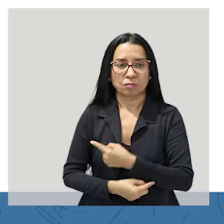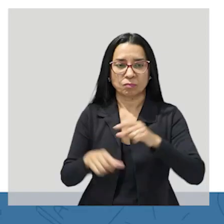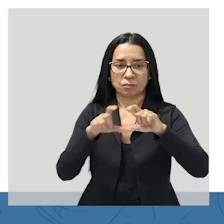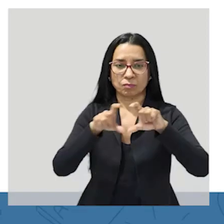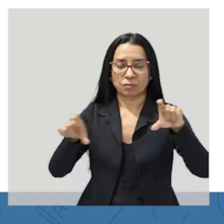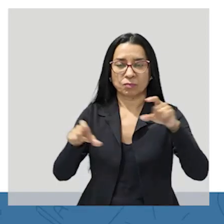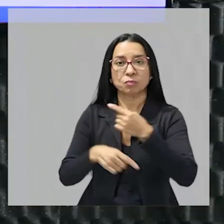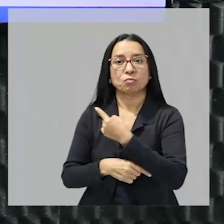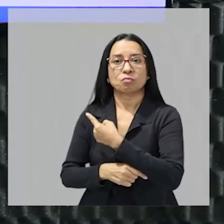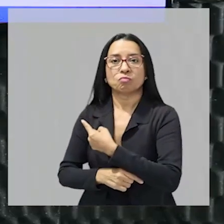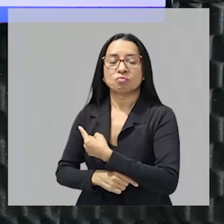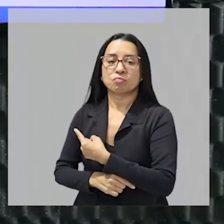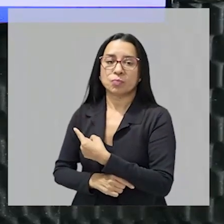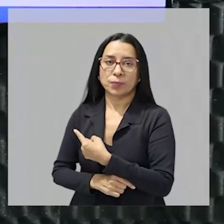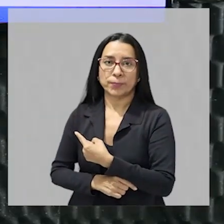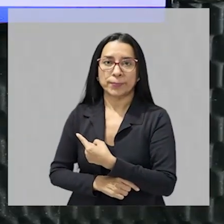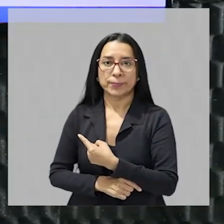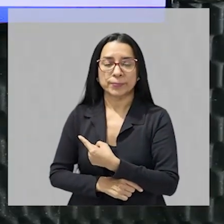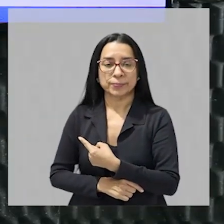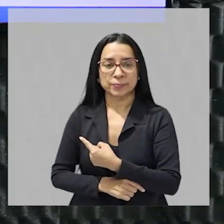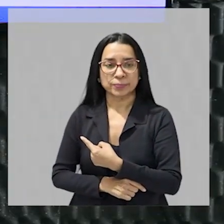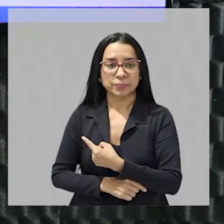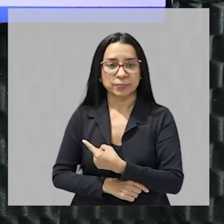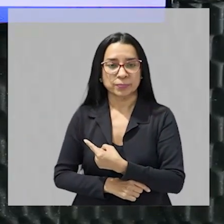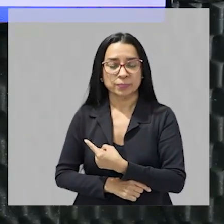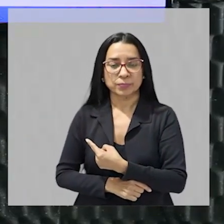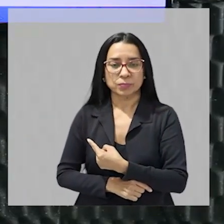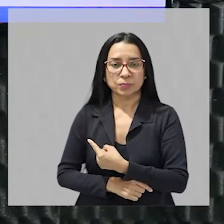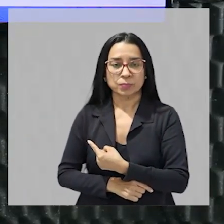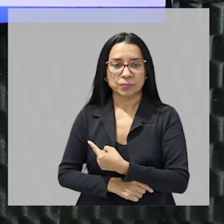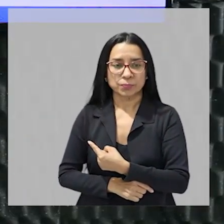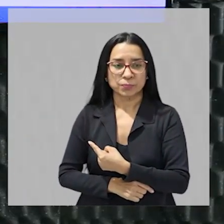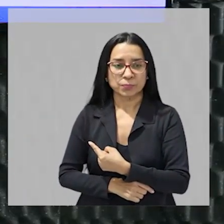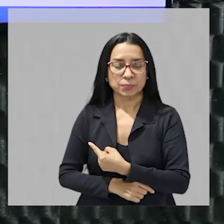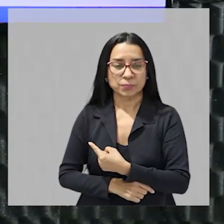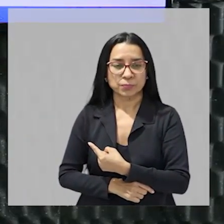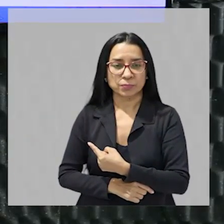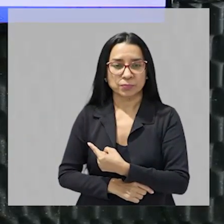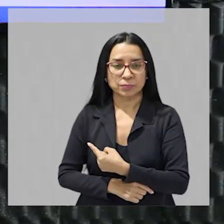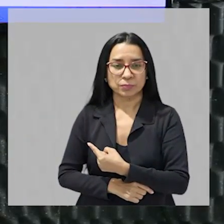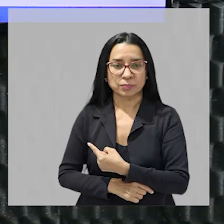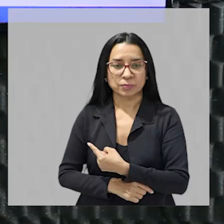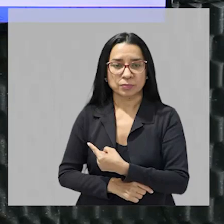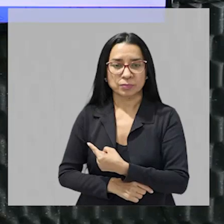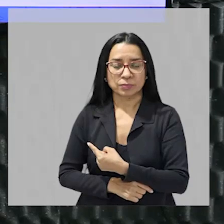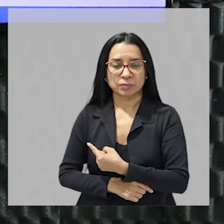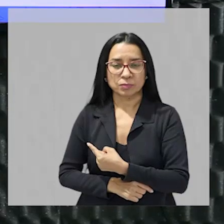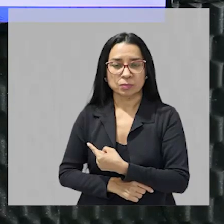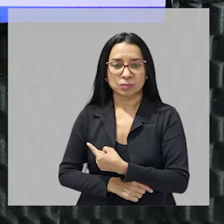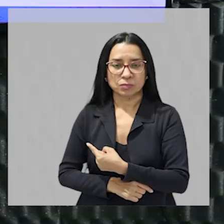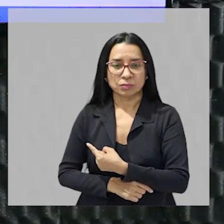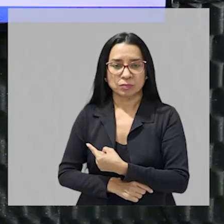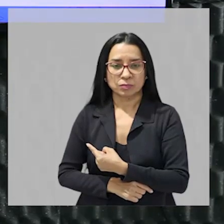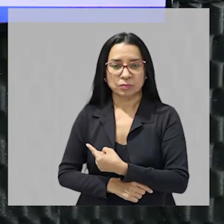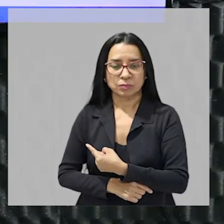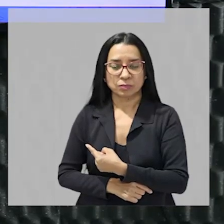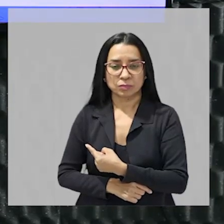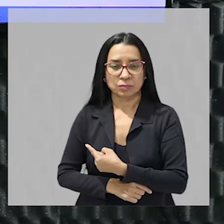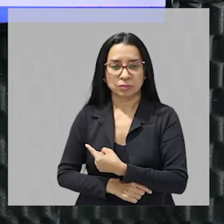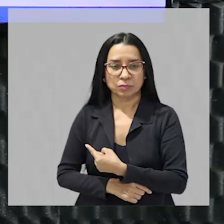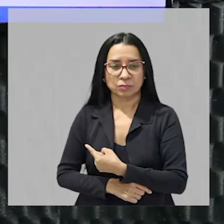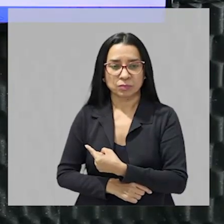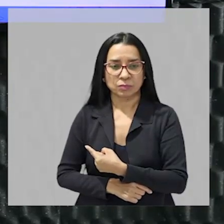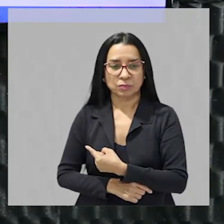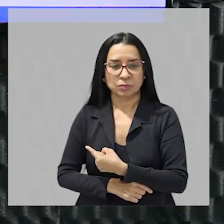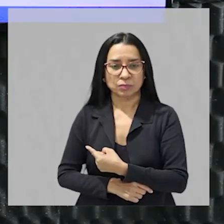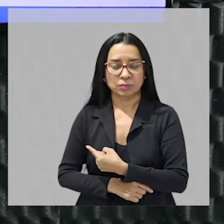queria não ver todo o verde da terra morrendo, das águas, dos rios, dos peixes desaparecendo. Eu queria gritar que esse tal de ouro negro, que é o